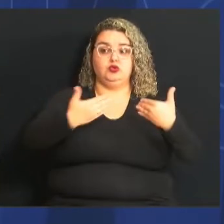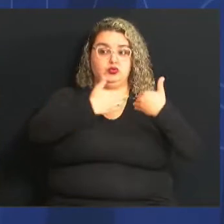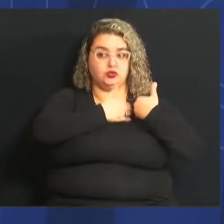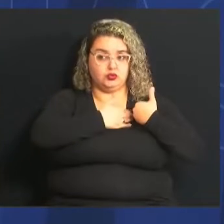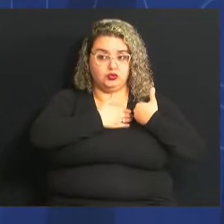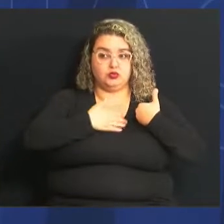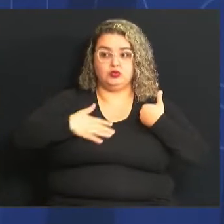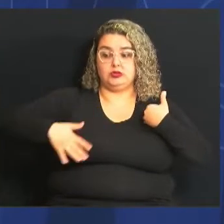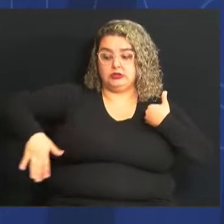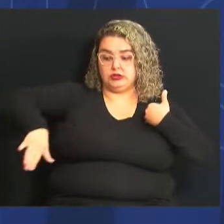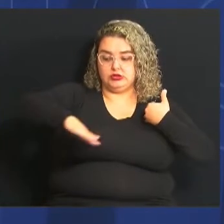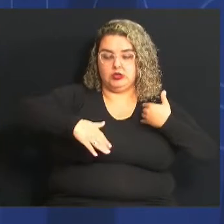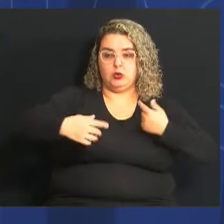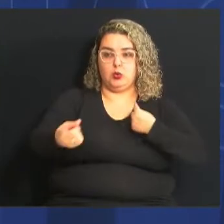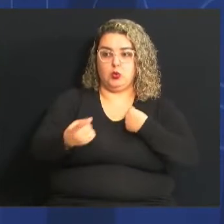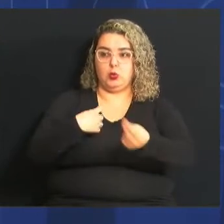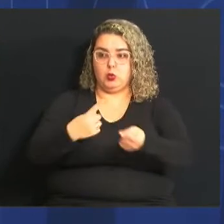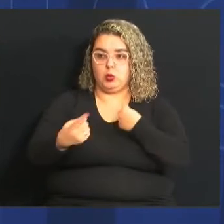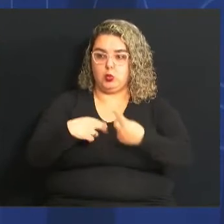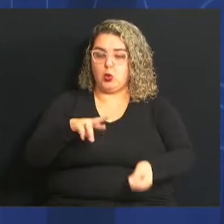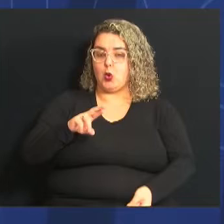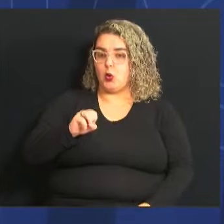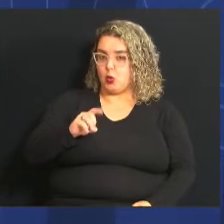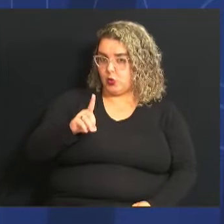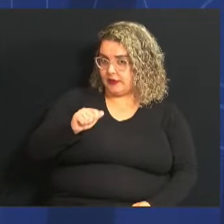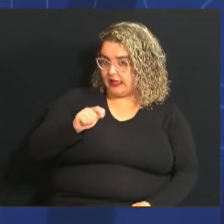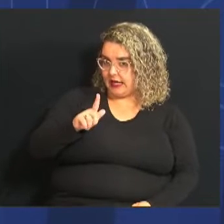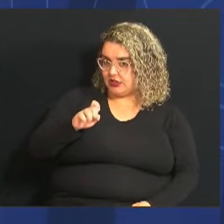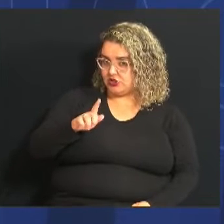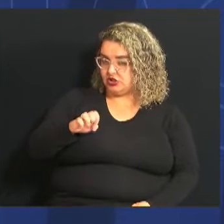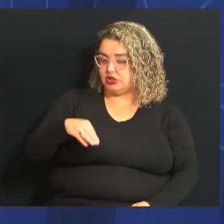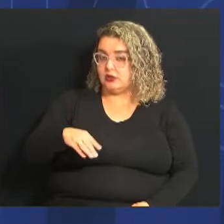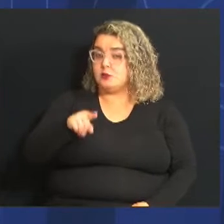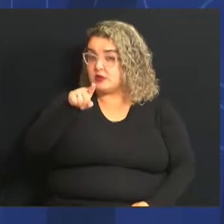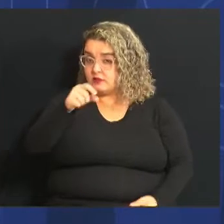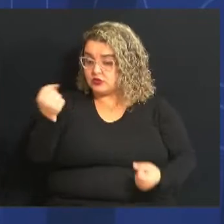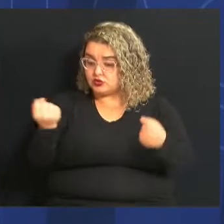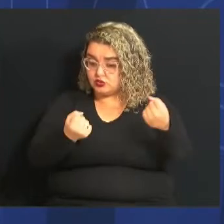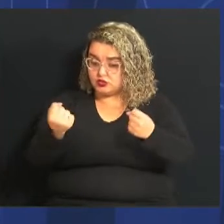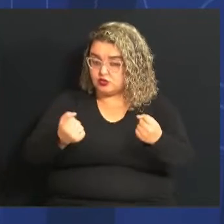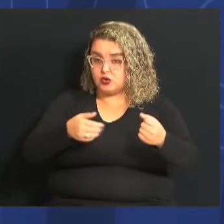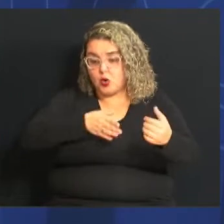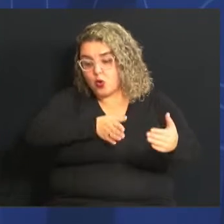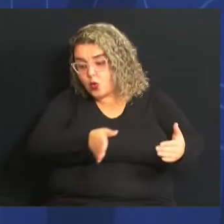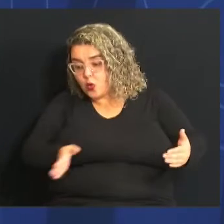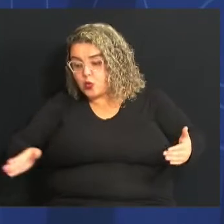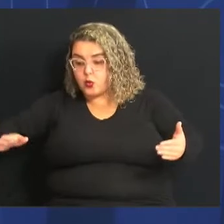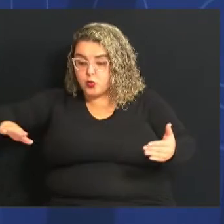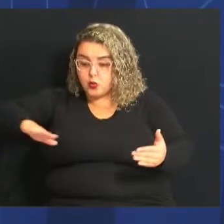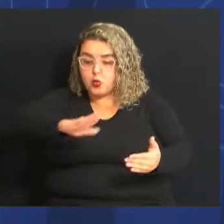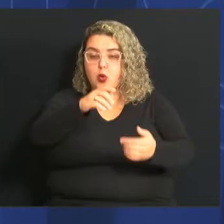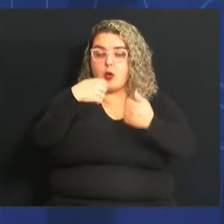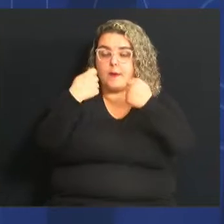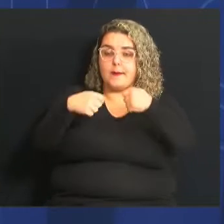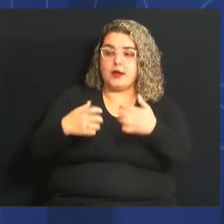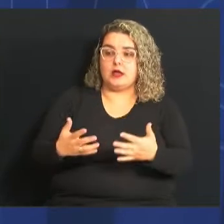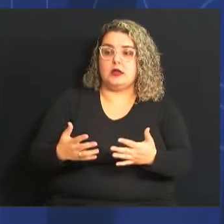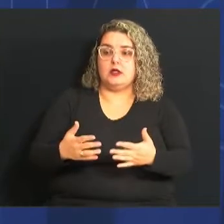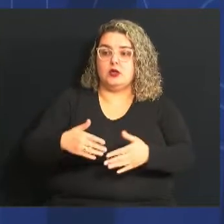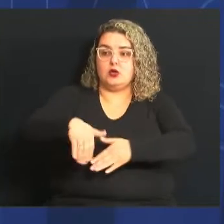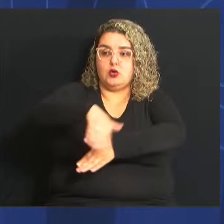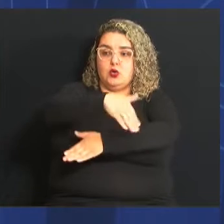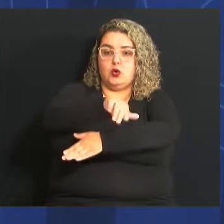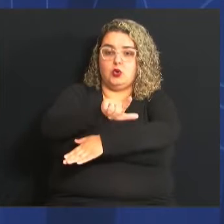de Estradas de Rodagem. Então, para você motorista poder fazer o desvio, precisa seguir pela rua